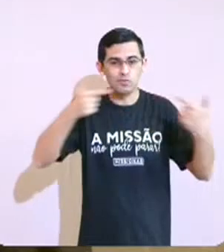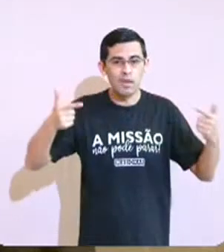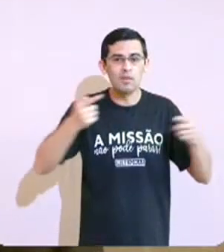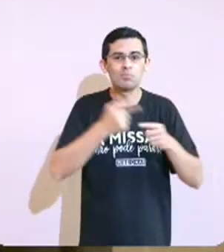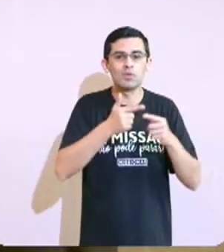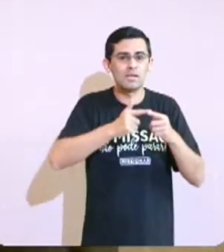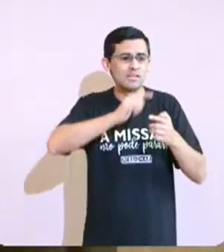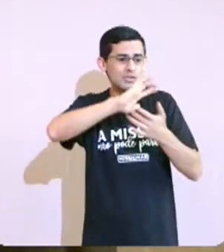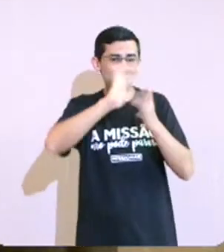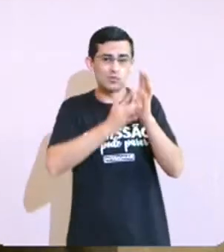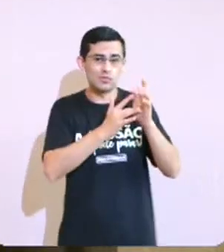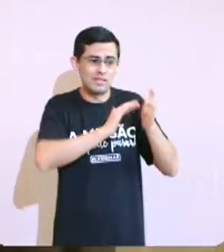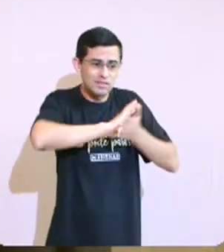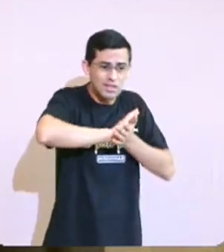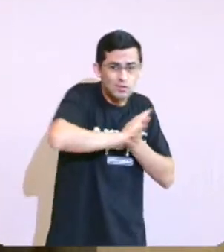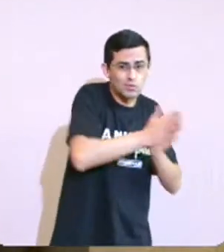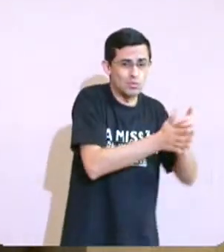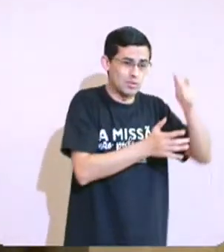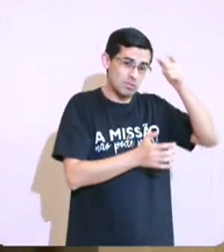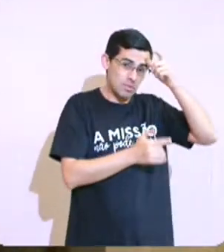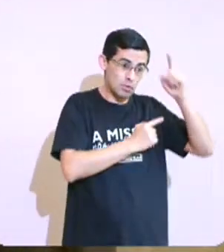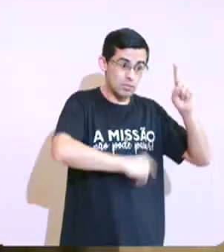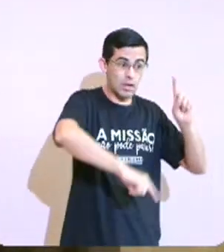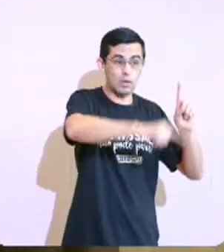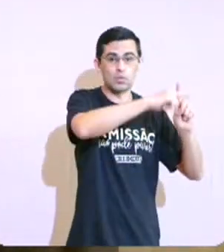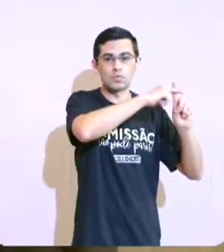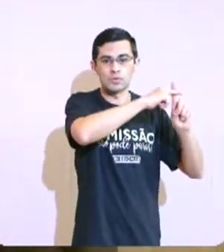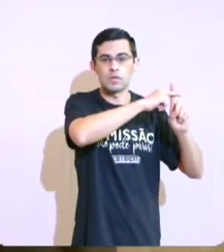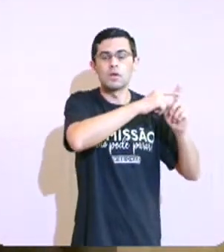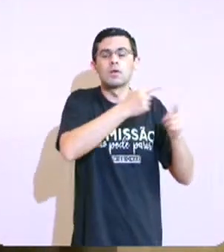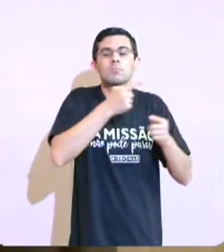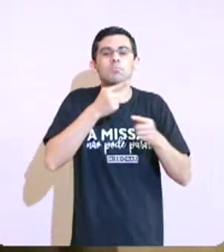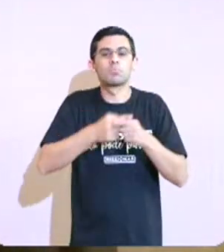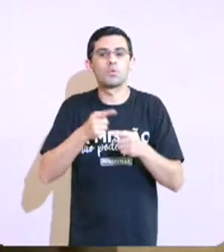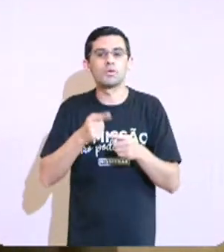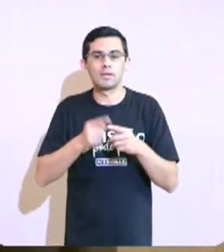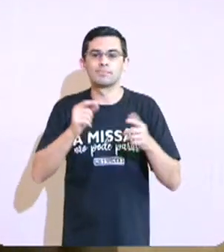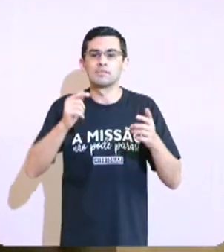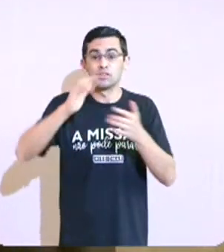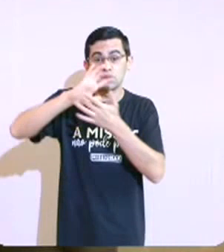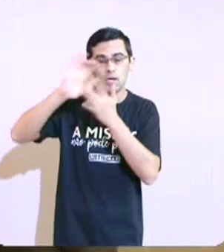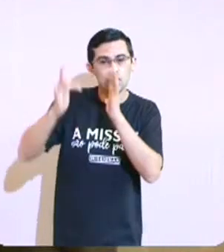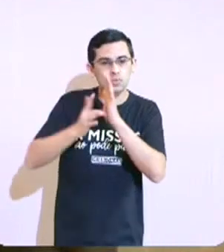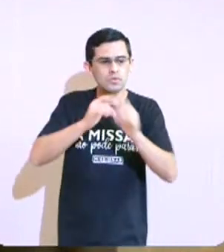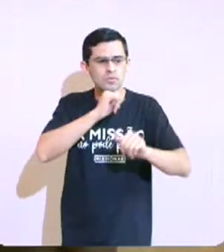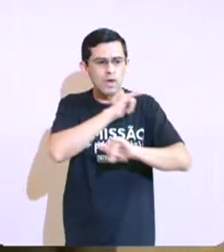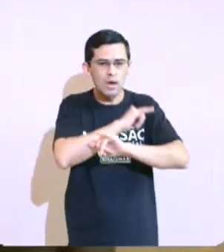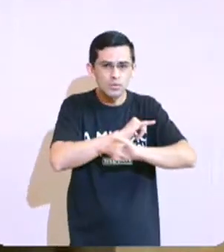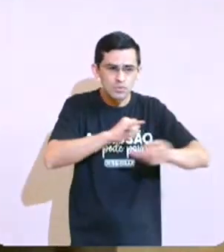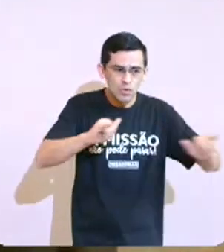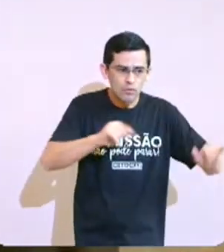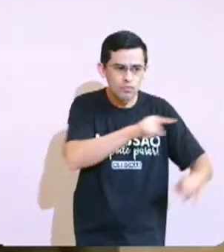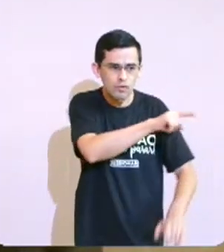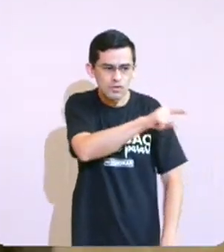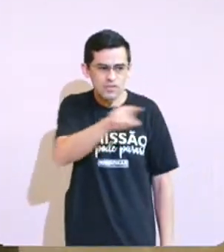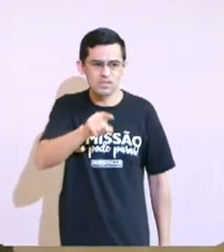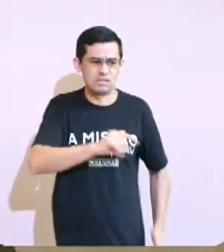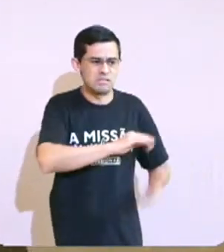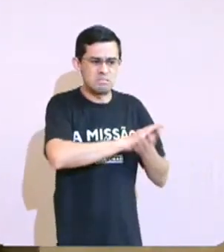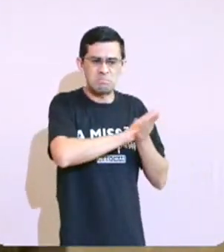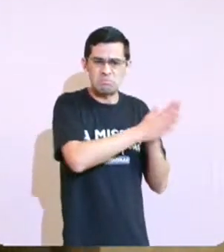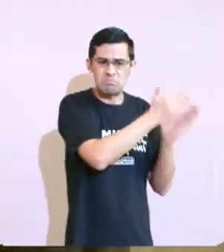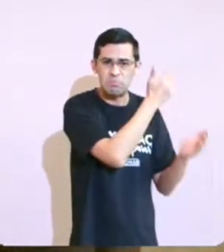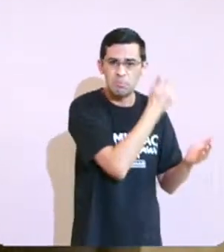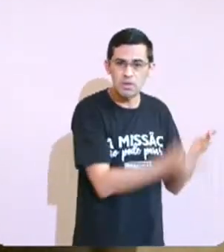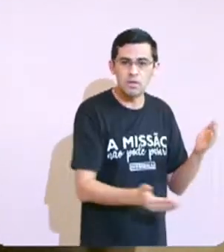do Calvário. O que os inimigos da cruz entendiam como vitória, Jesus disse: vocês estiveram ali, foi a derrota,